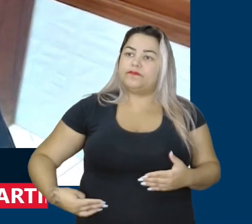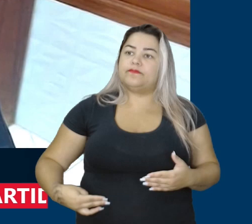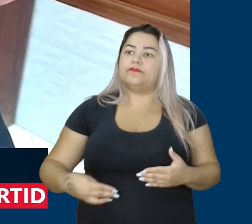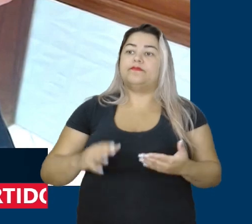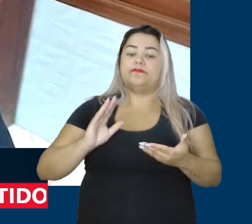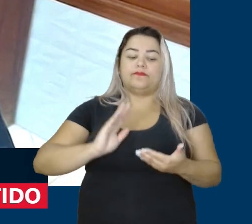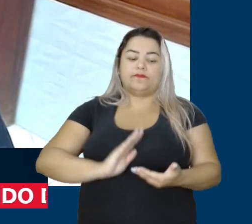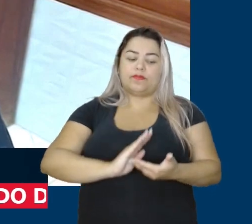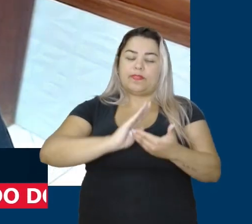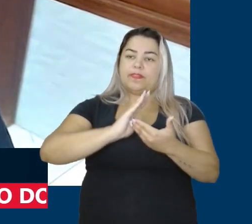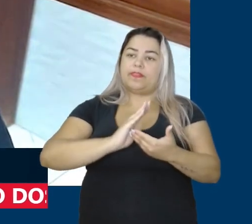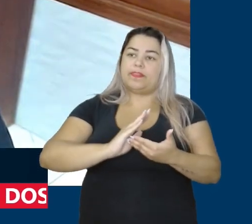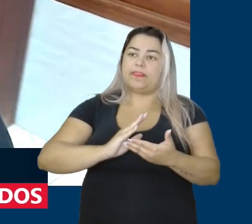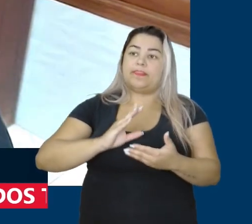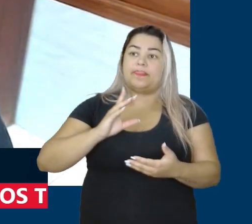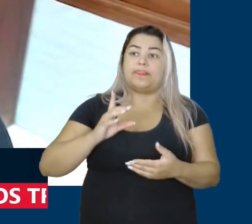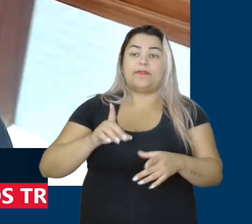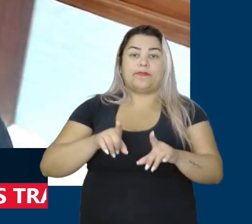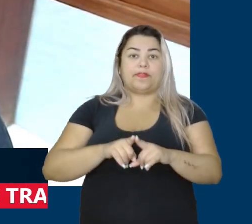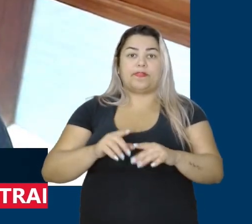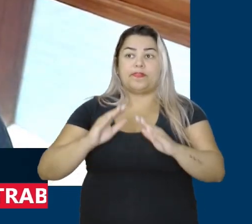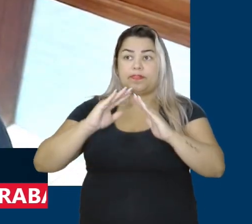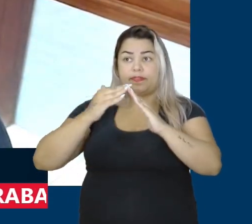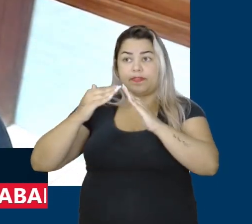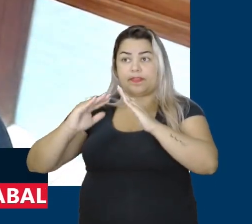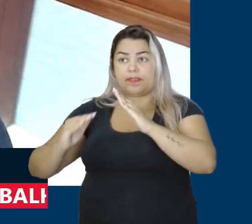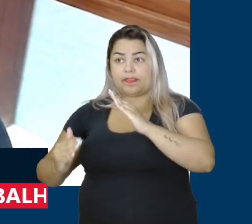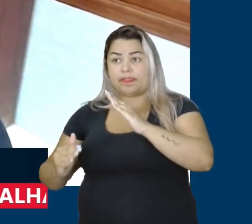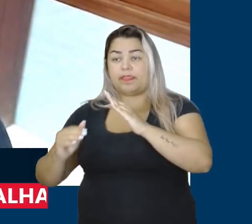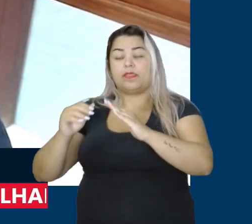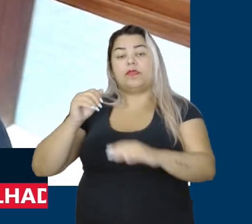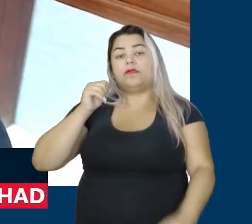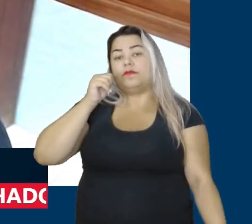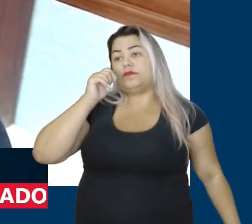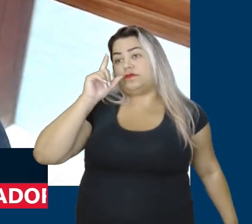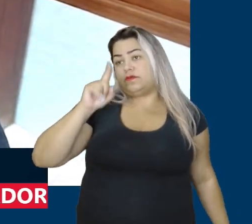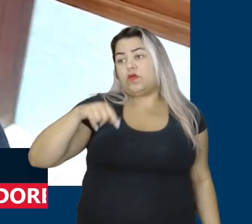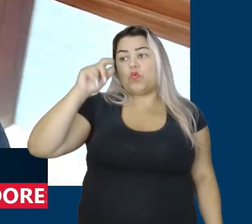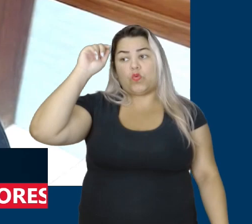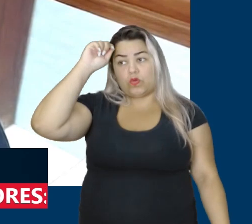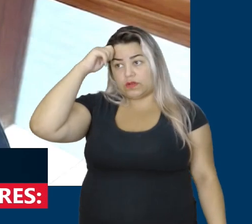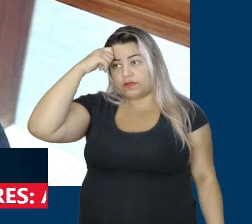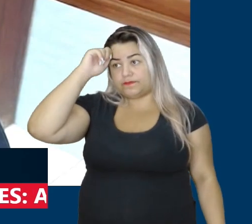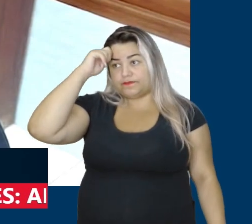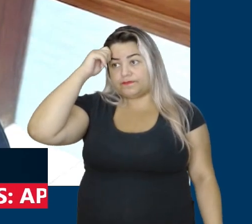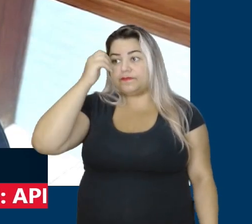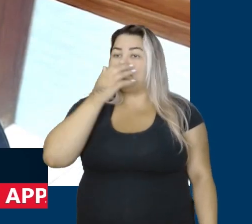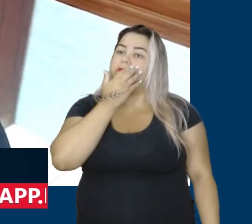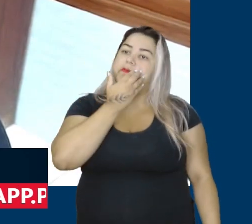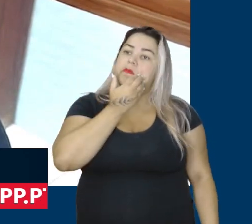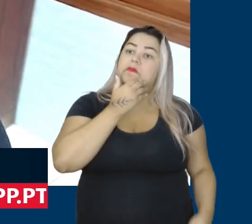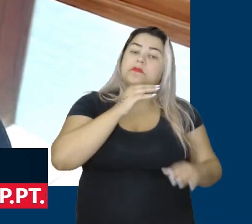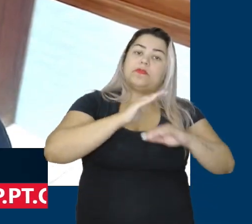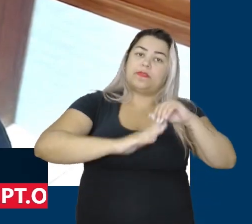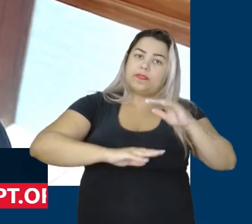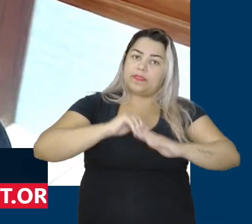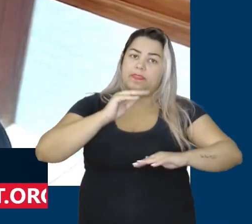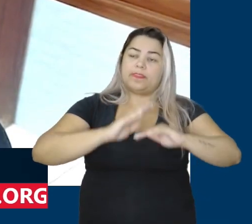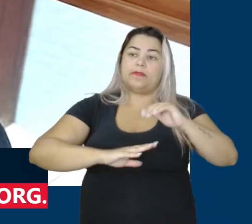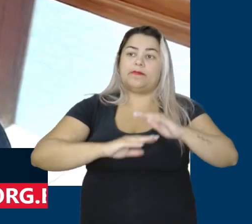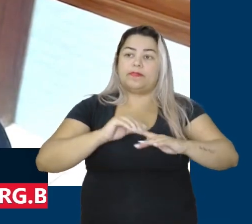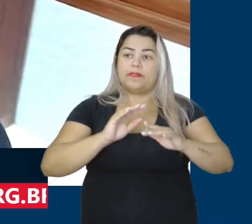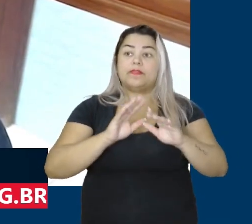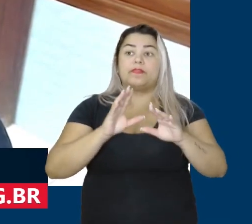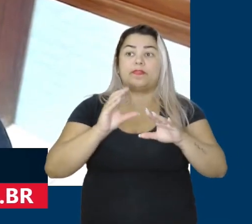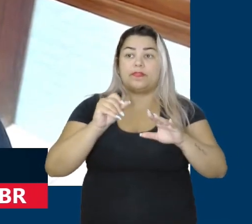e na favela nós sabemos que 90% são negros e negras, né? Então, a forma de atuar, a política de